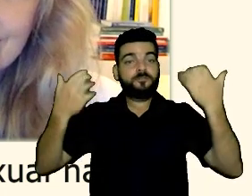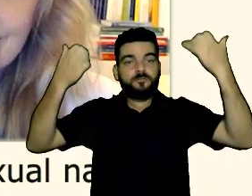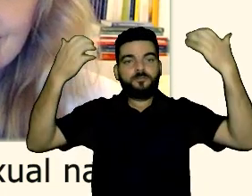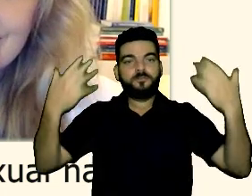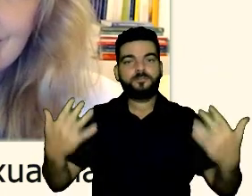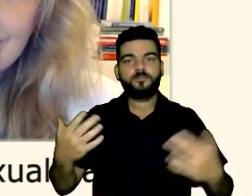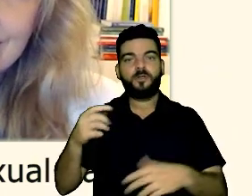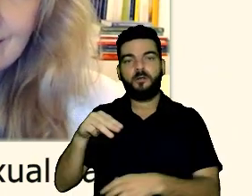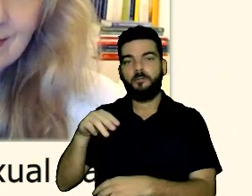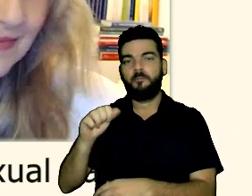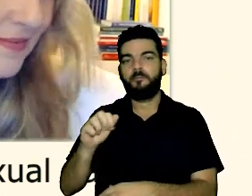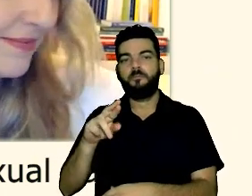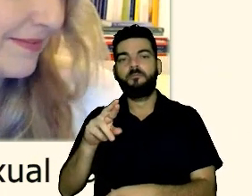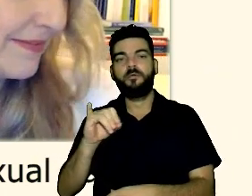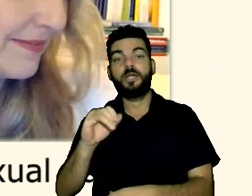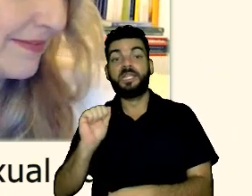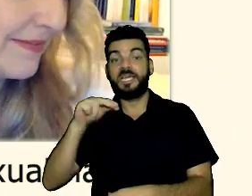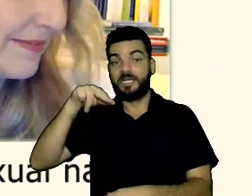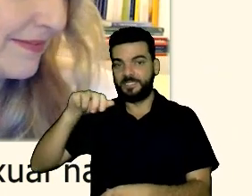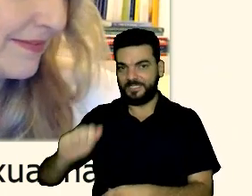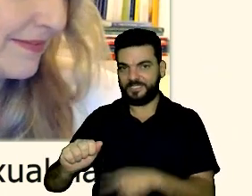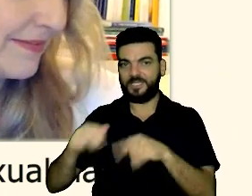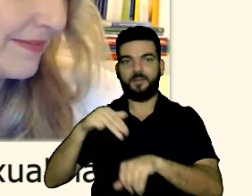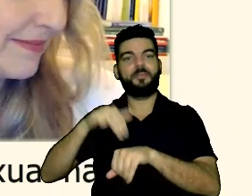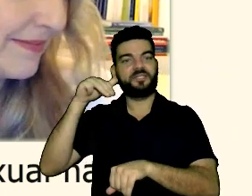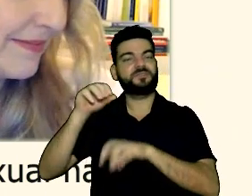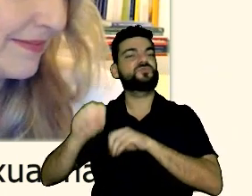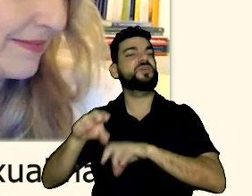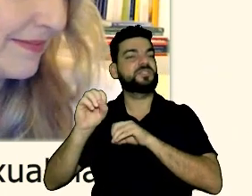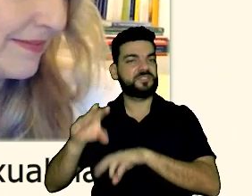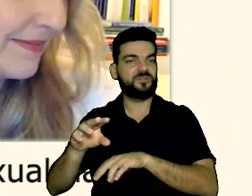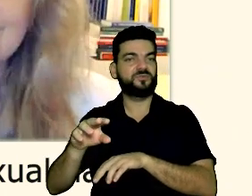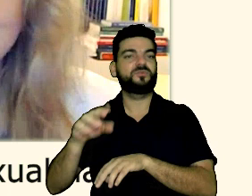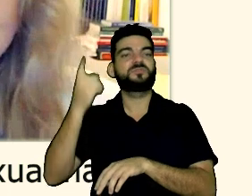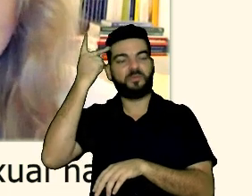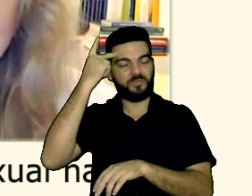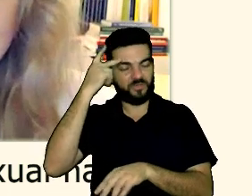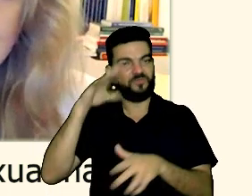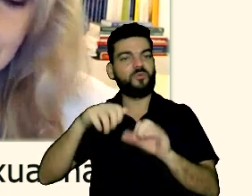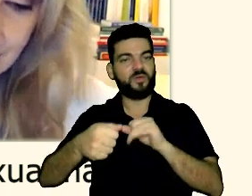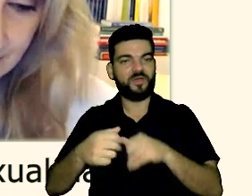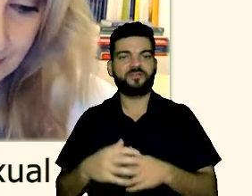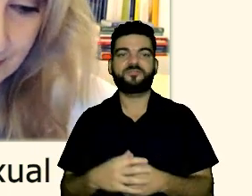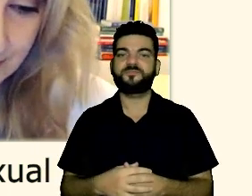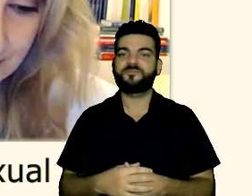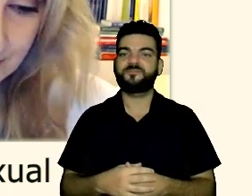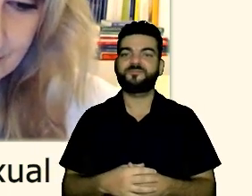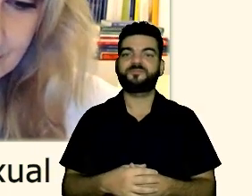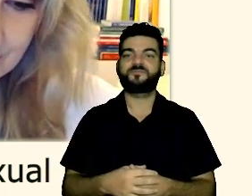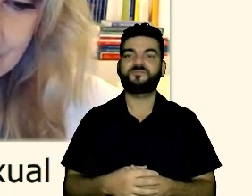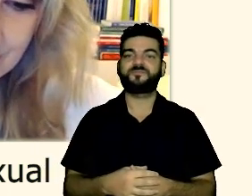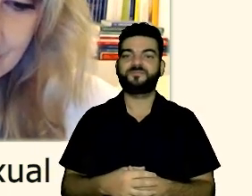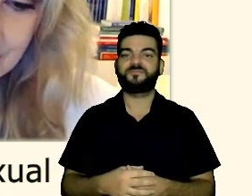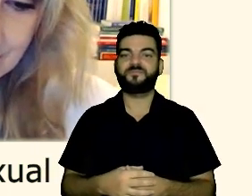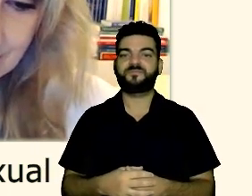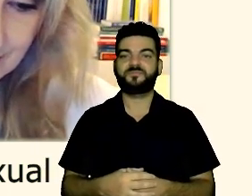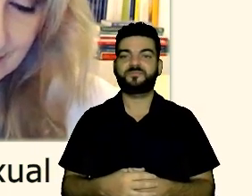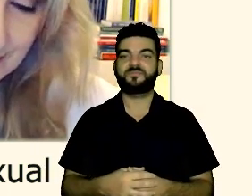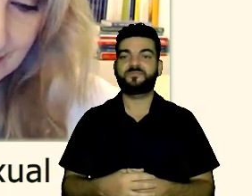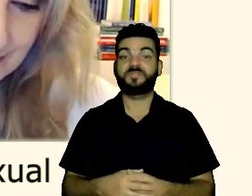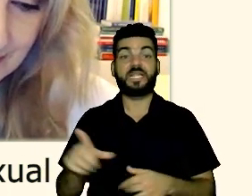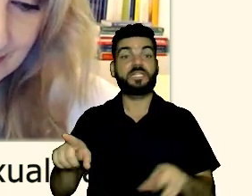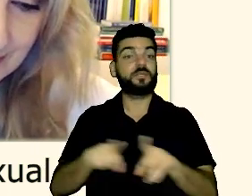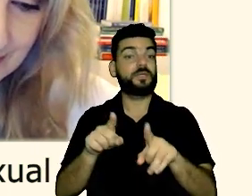Deixa eu achar aqui só a página certinha, perfeito. Vou apresentá-la. Mariana é